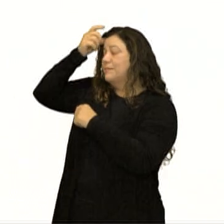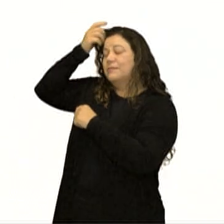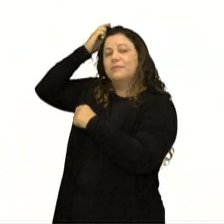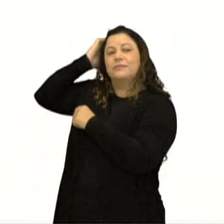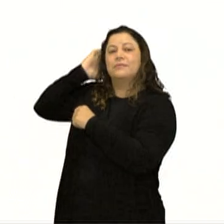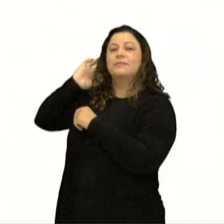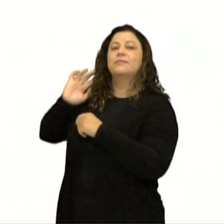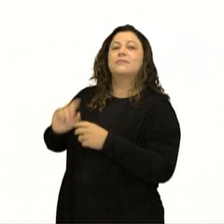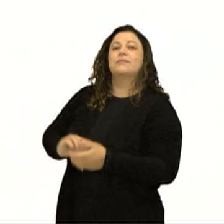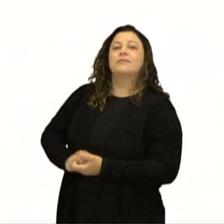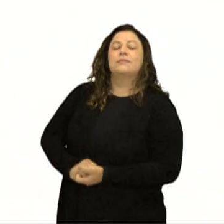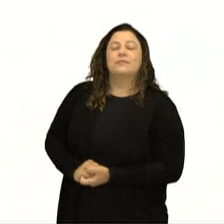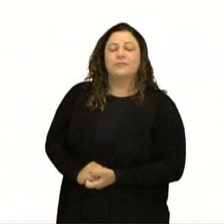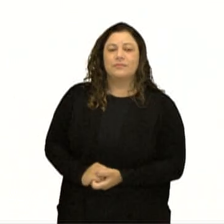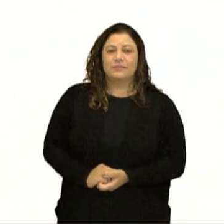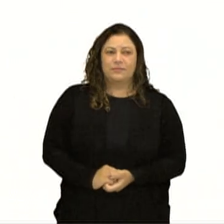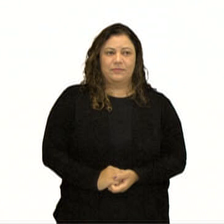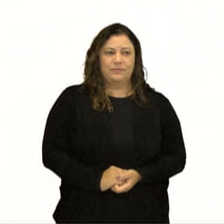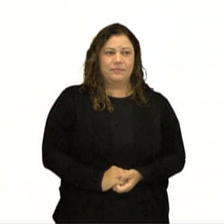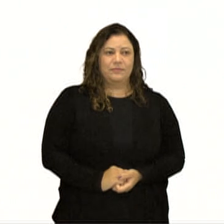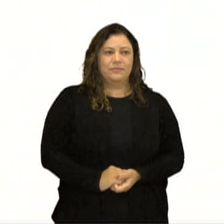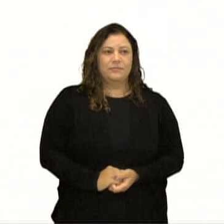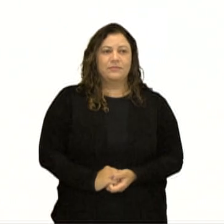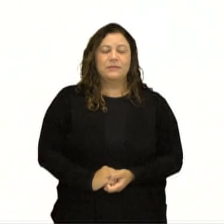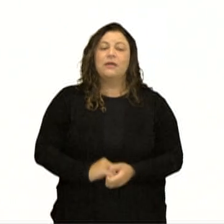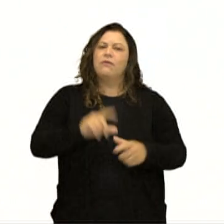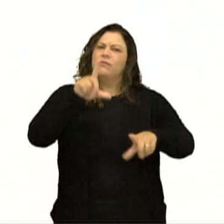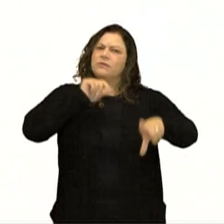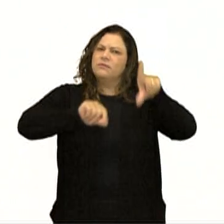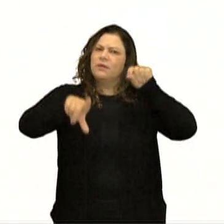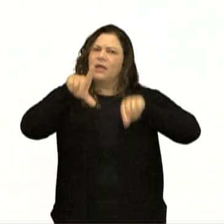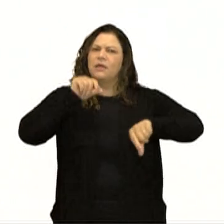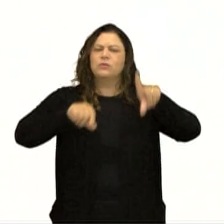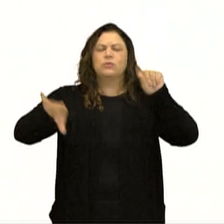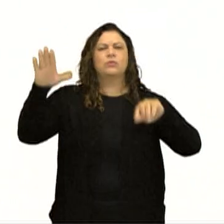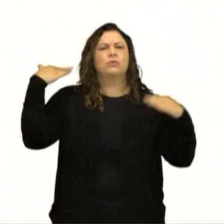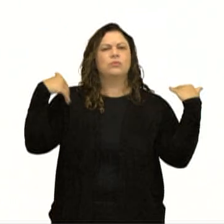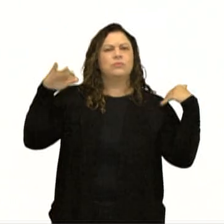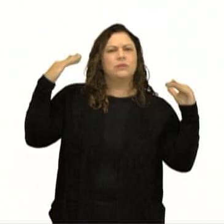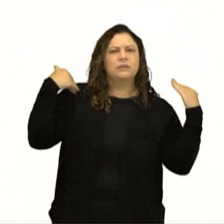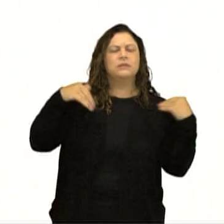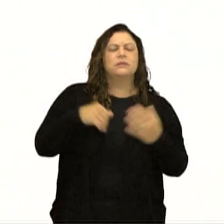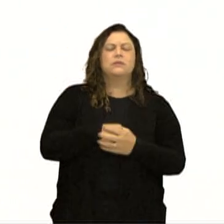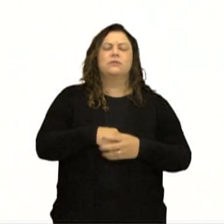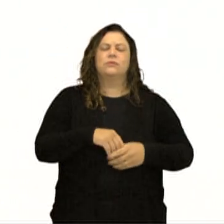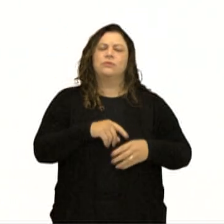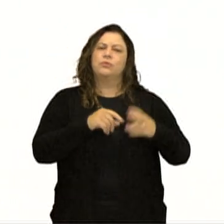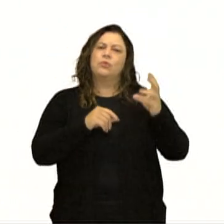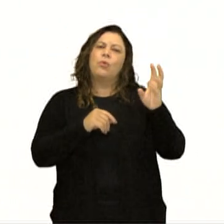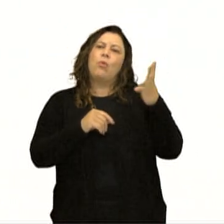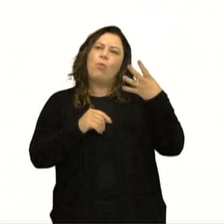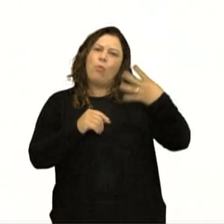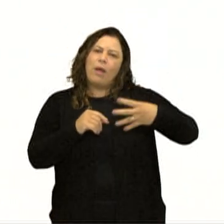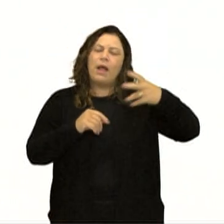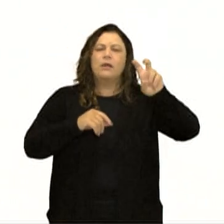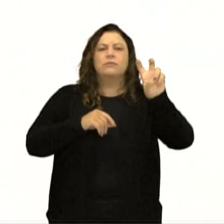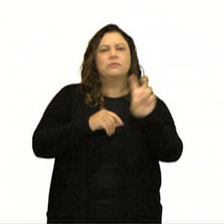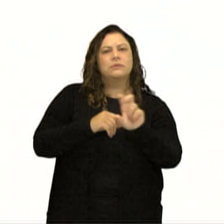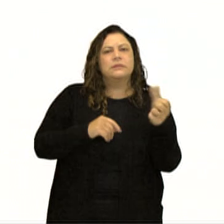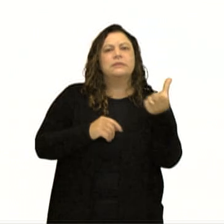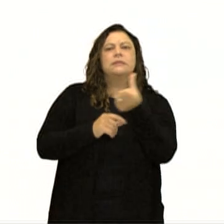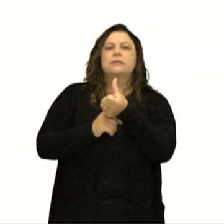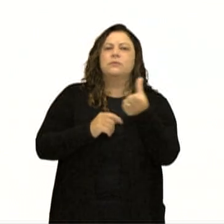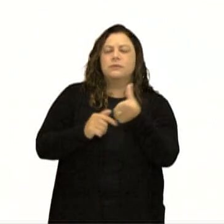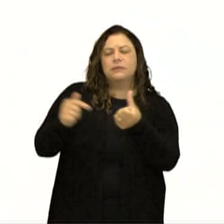only takes 2 minutes. Então, você vai escolher um tour que pode ser de 4, 5, 6